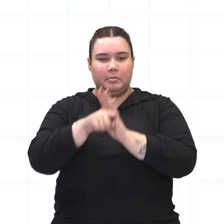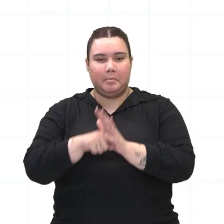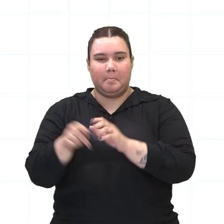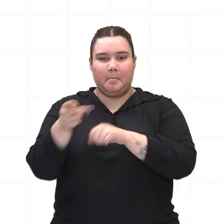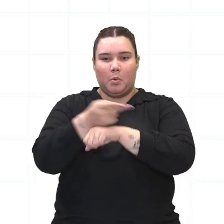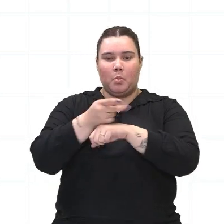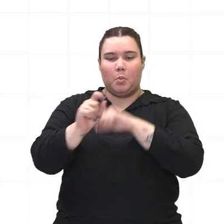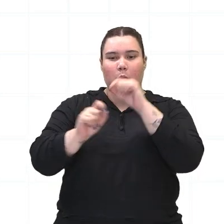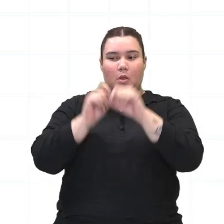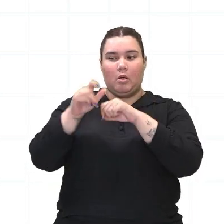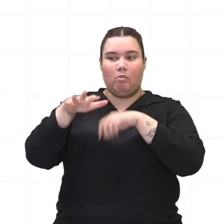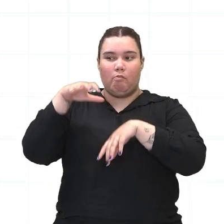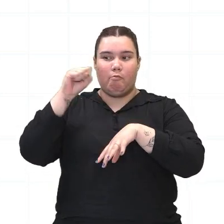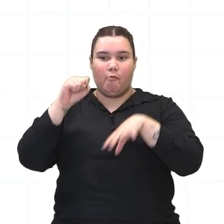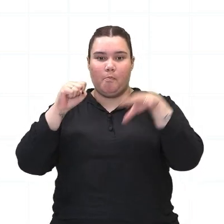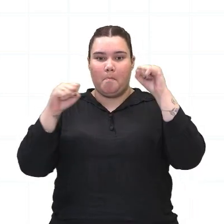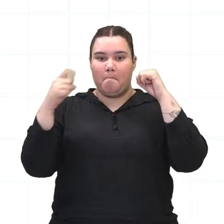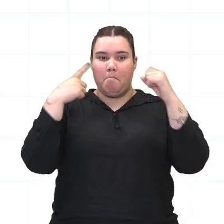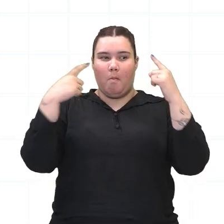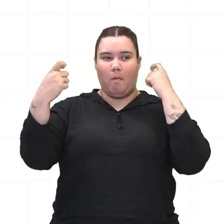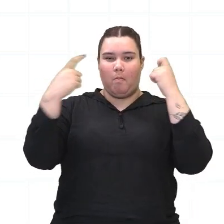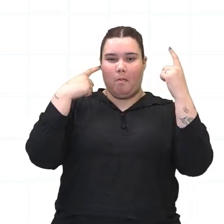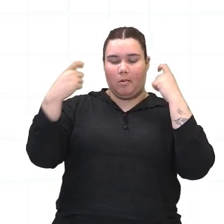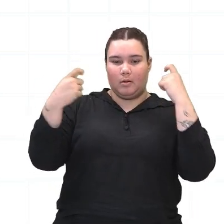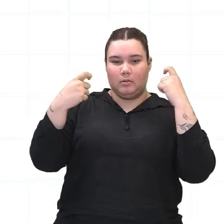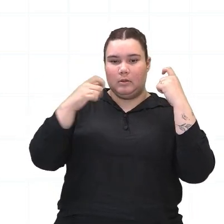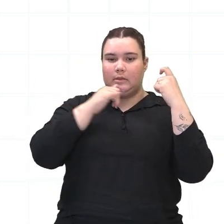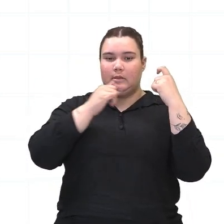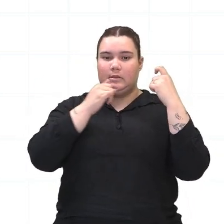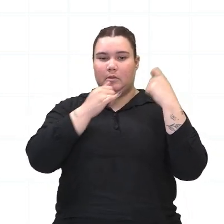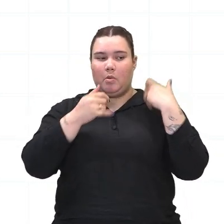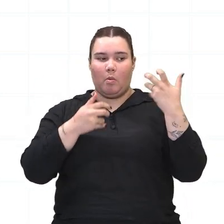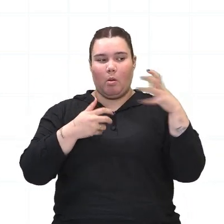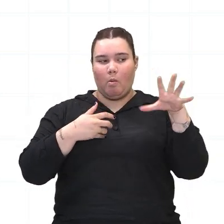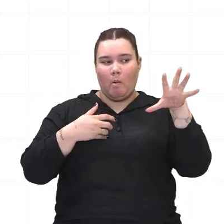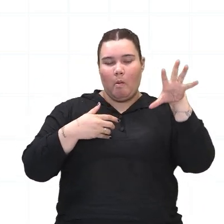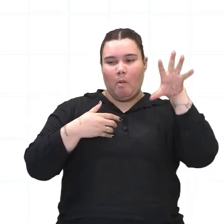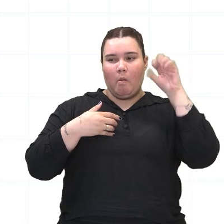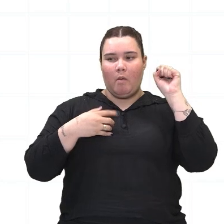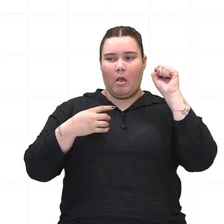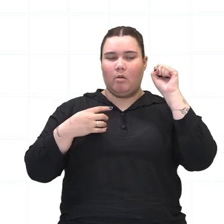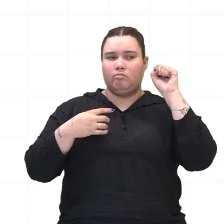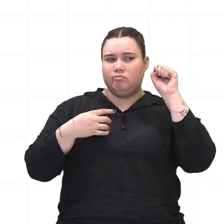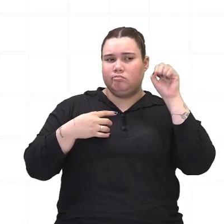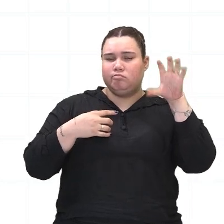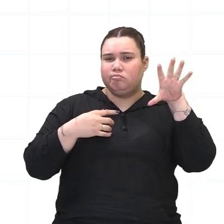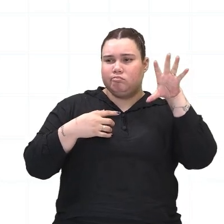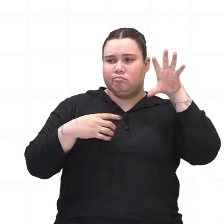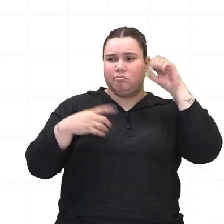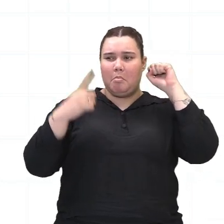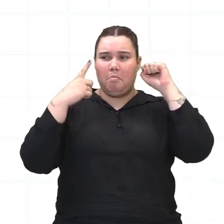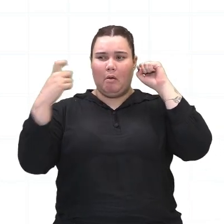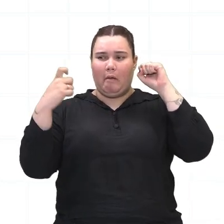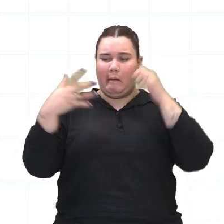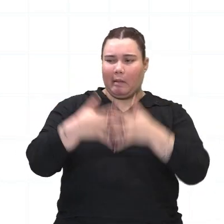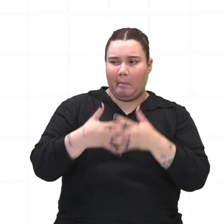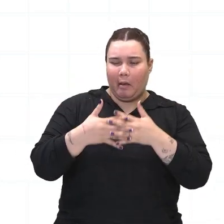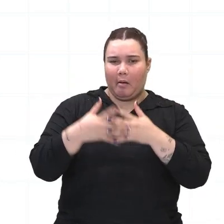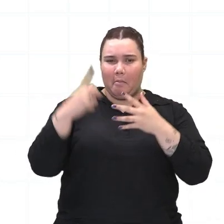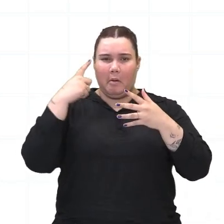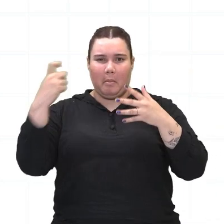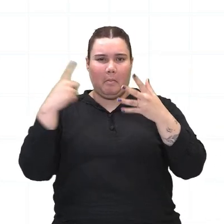de ruídos. Para ele, ruído é qualquer som que interfere ou atrapalha aquilo que se quer ouvir. Então,